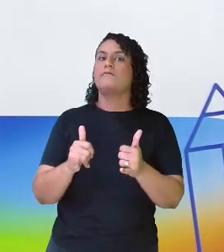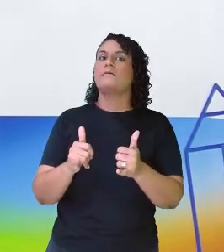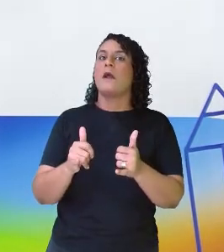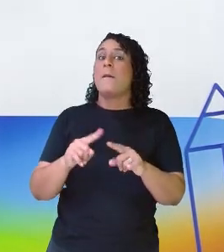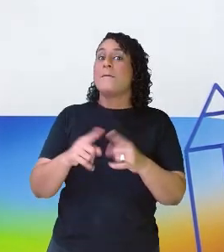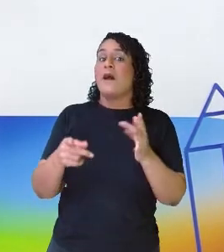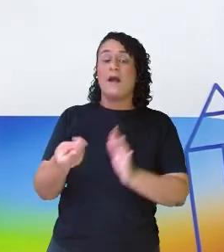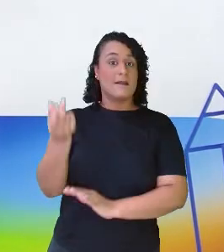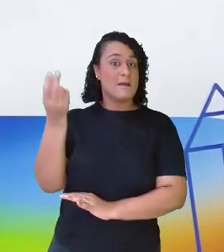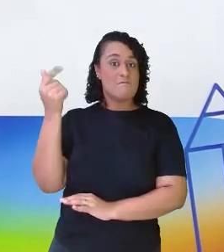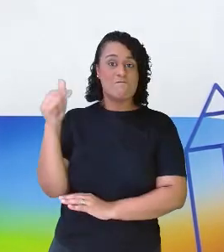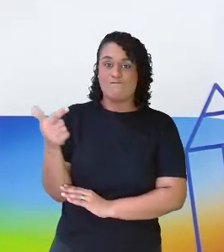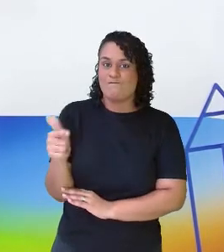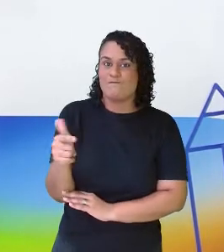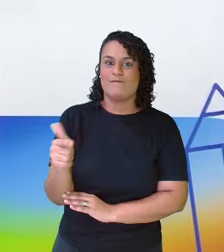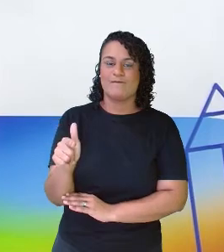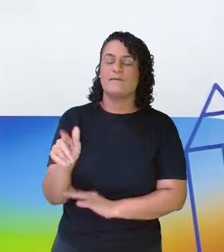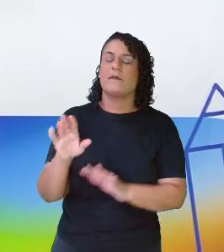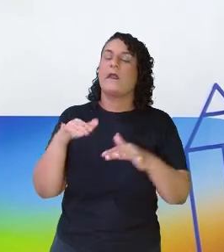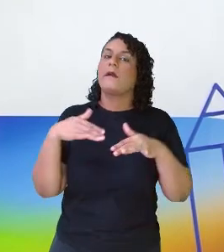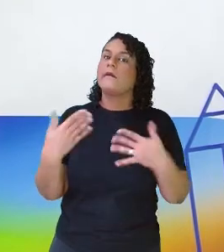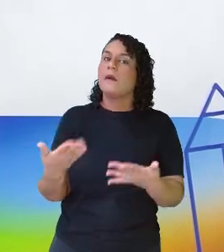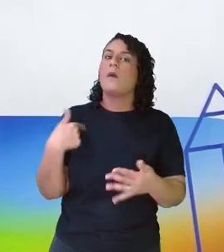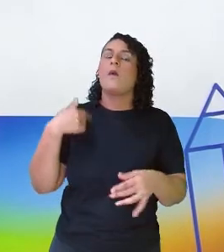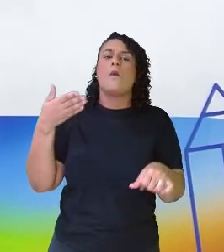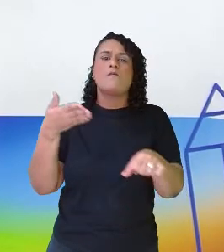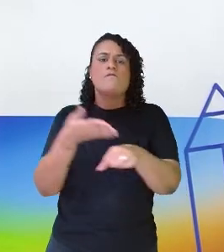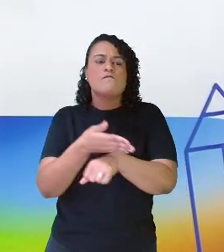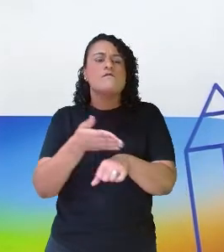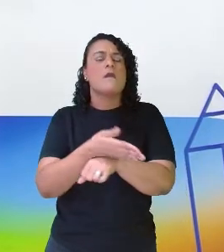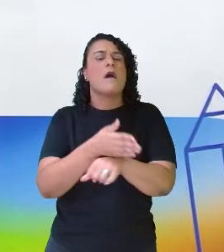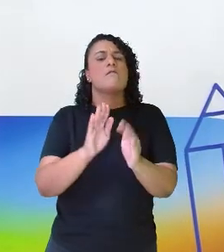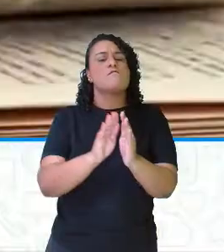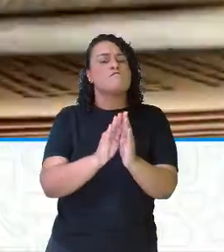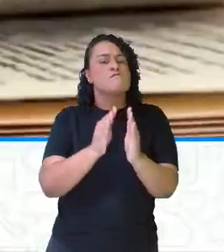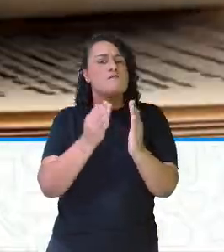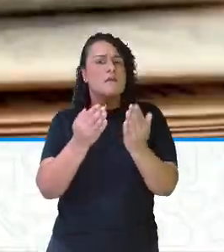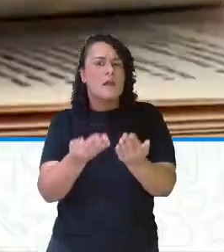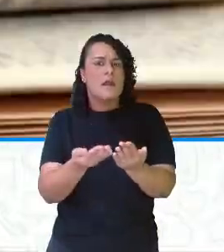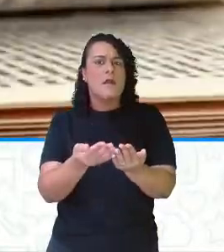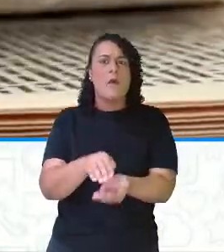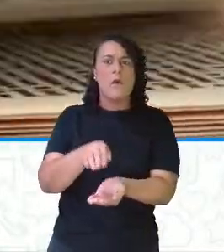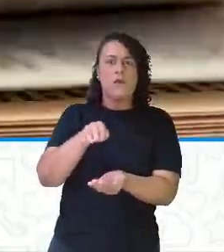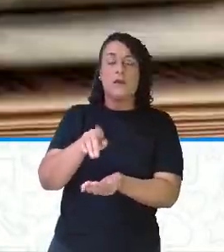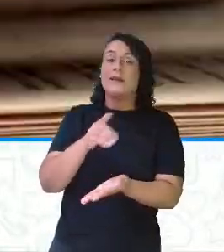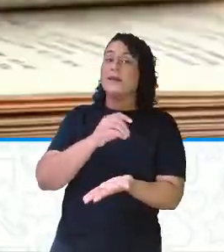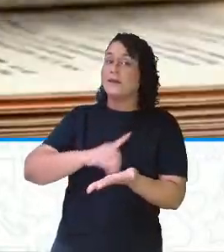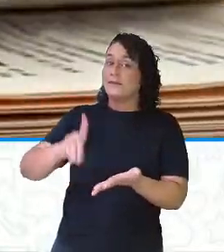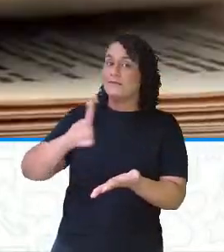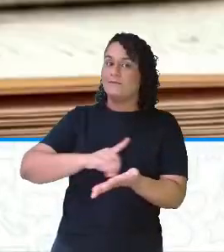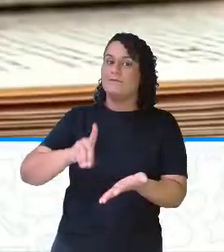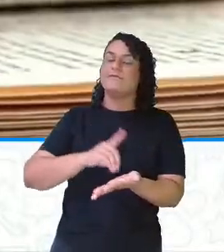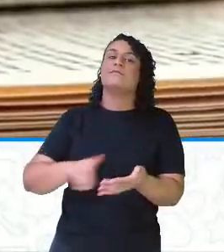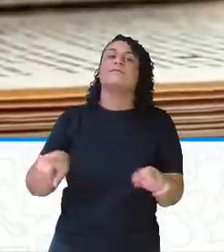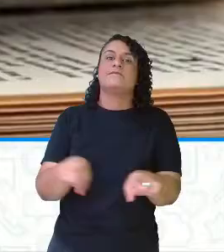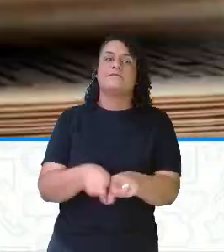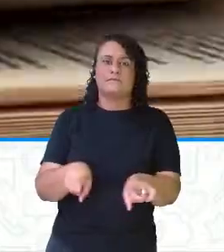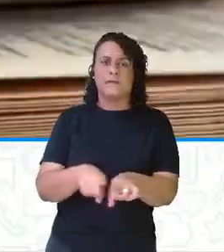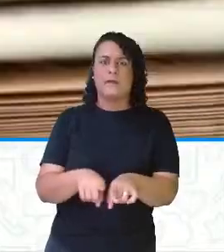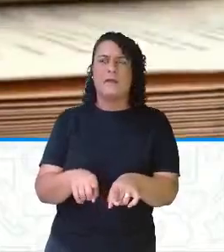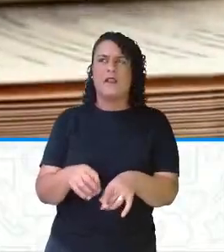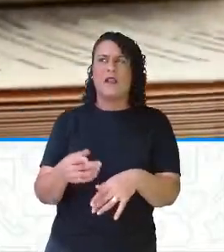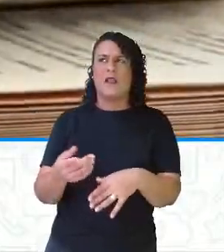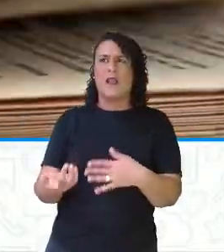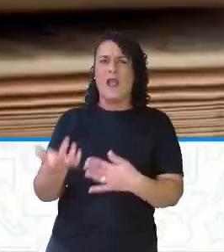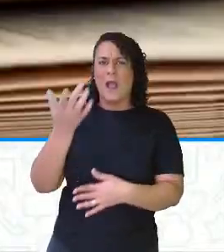muito. E outra fonte aqui também, ó, eu coloquei aqui para vocês, o dicionário. Muita gente bota o dicionário de